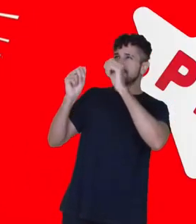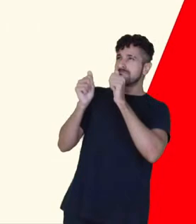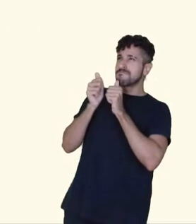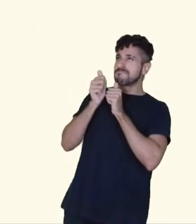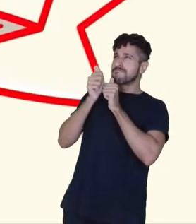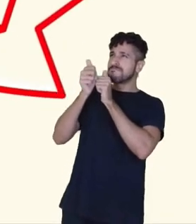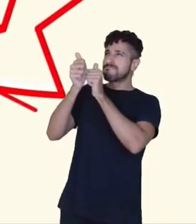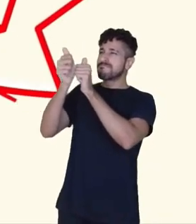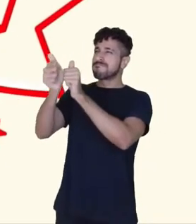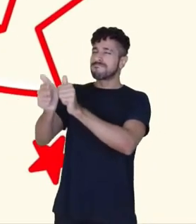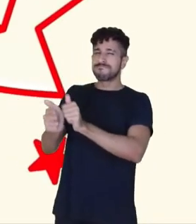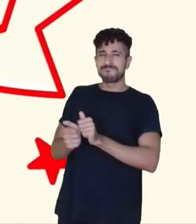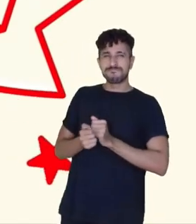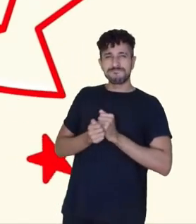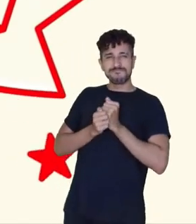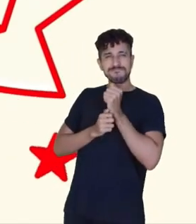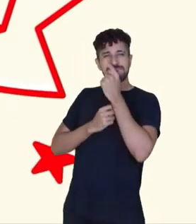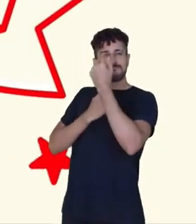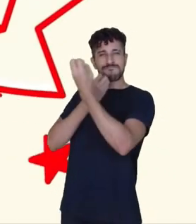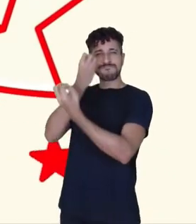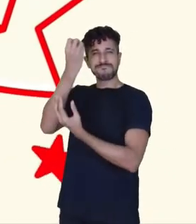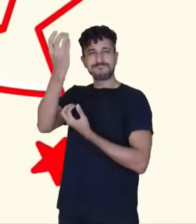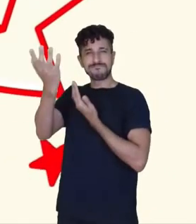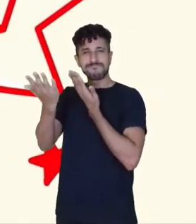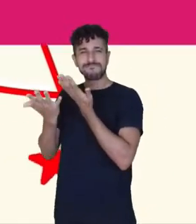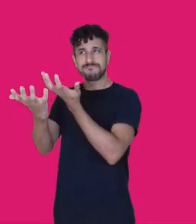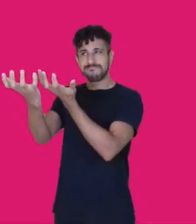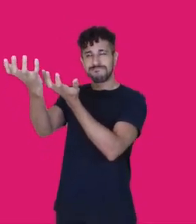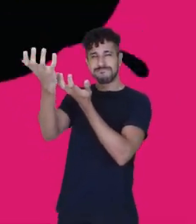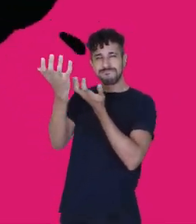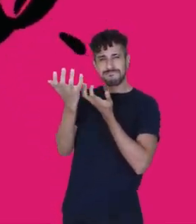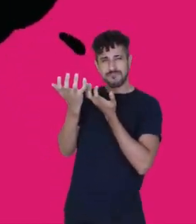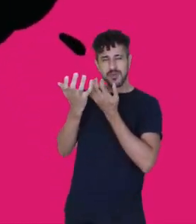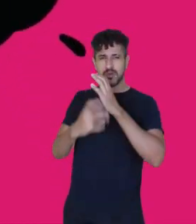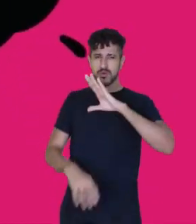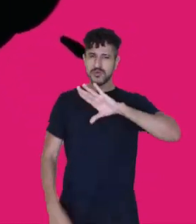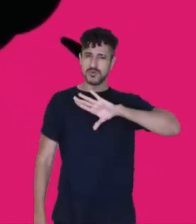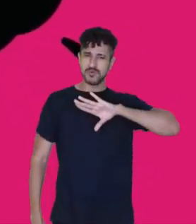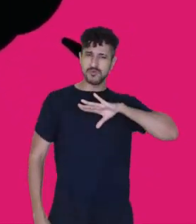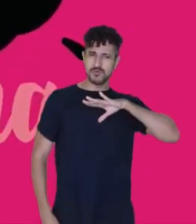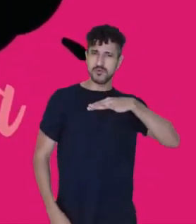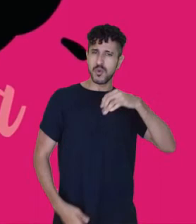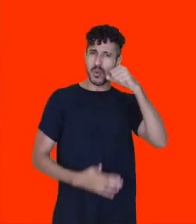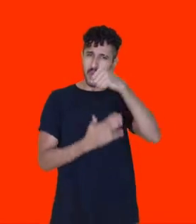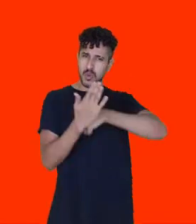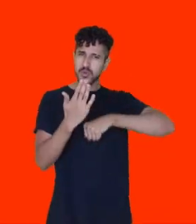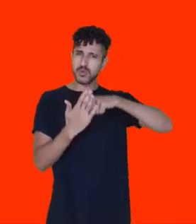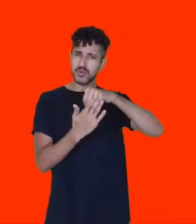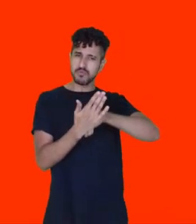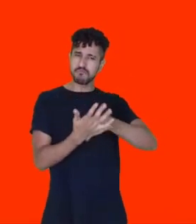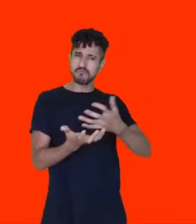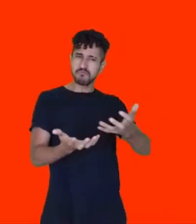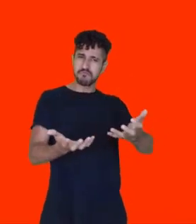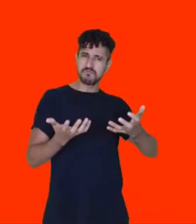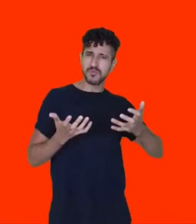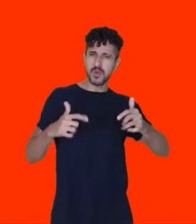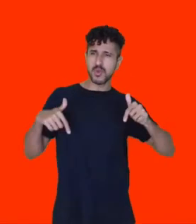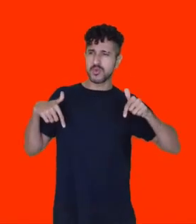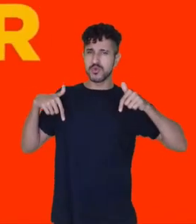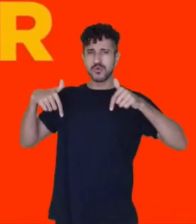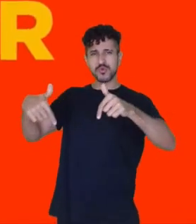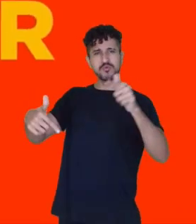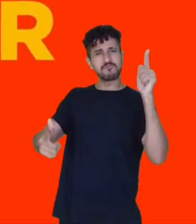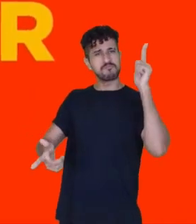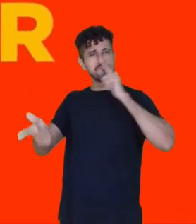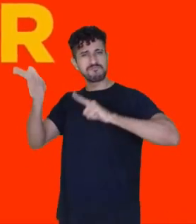brilha, ela é quem vai me guiar. Ser guerreira é minha sina,